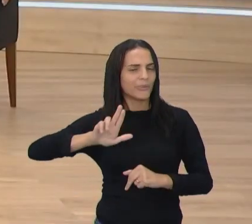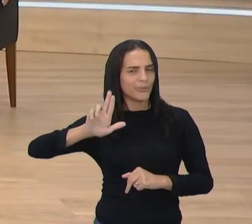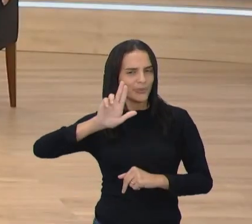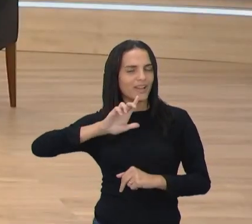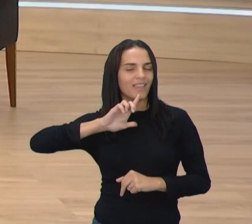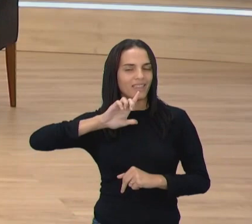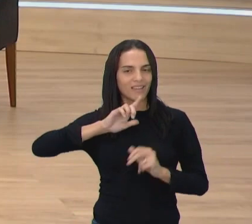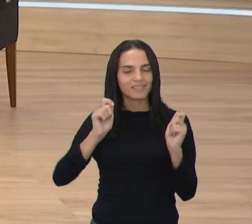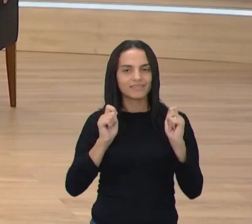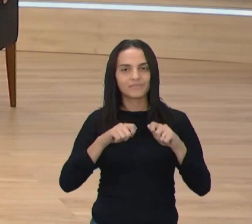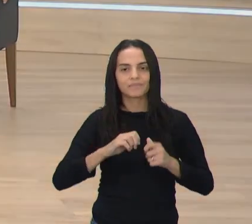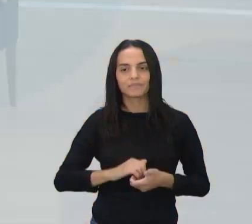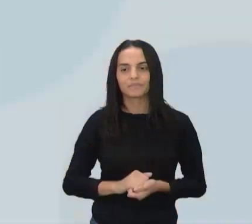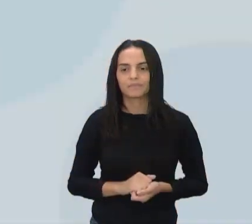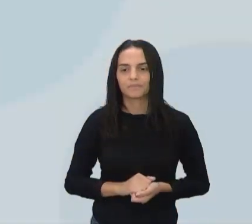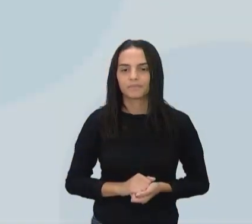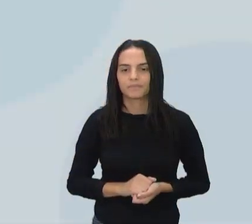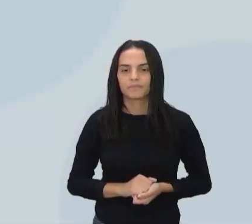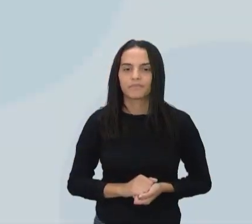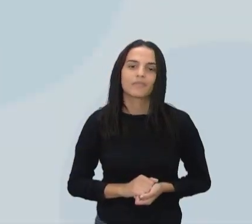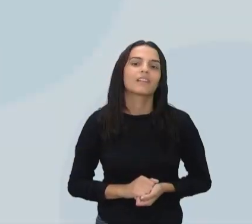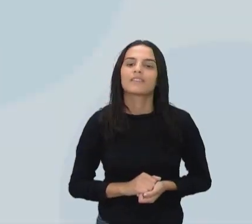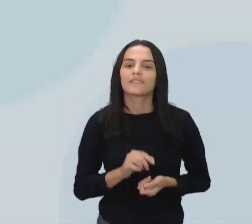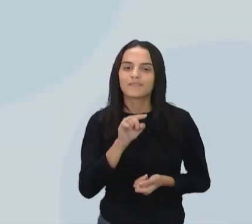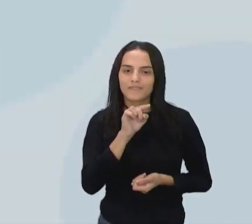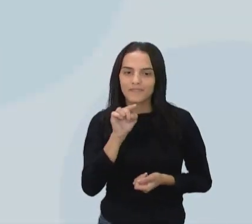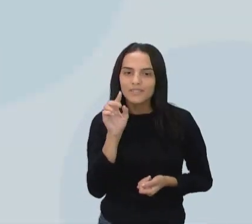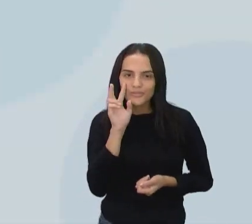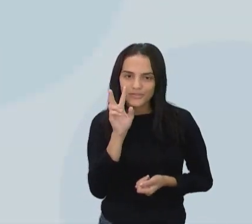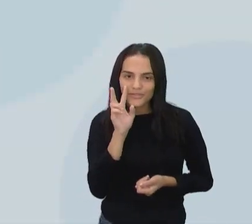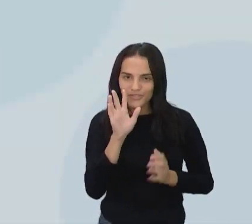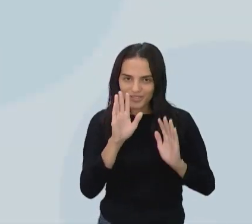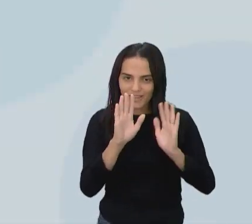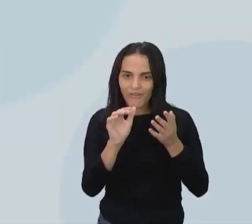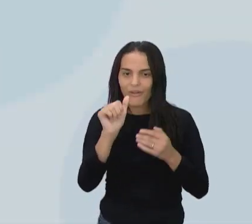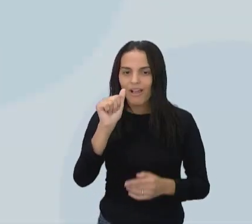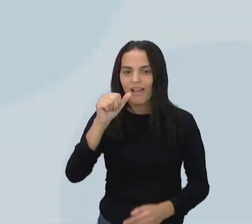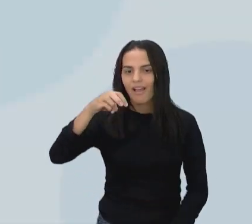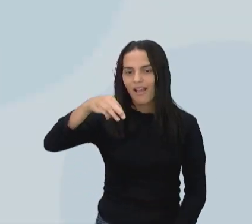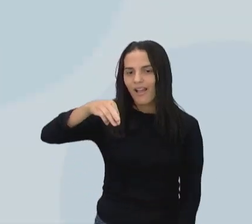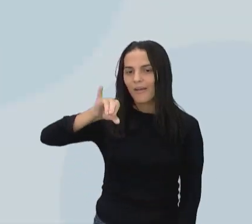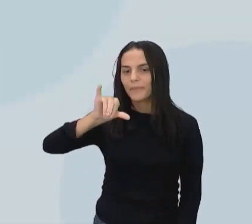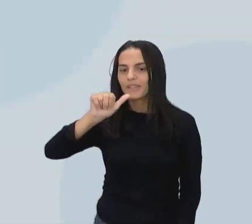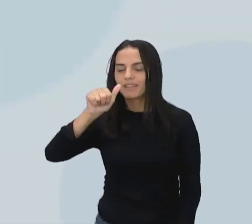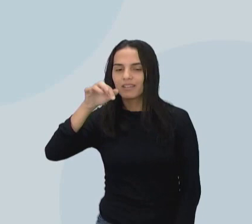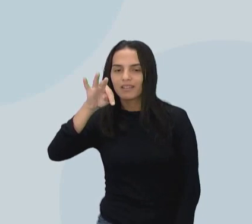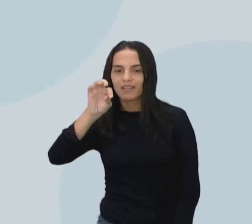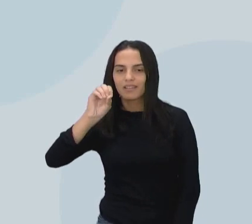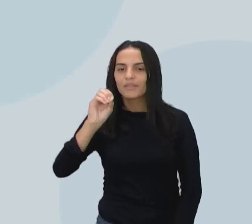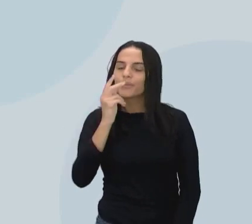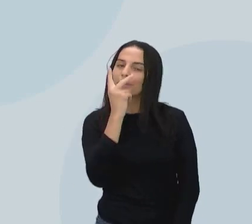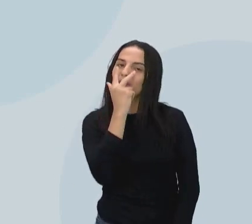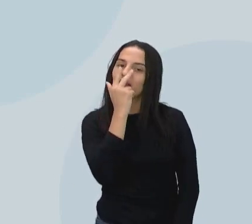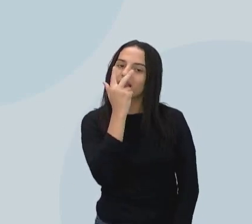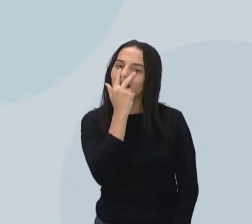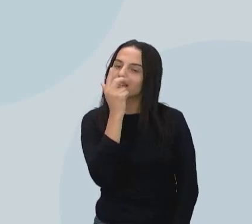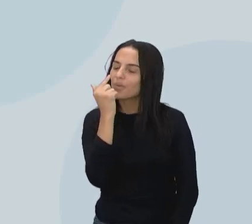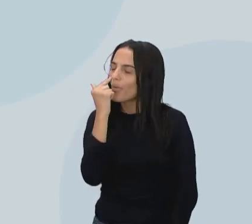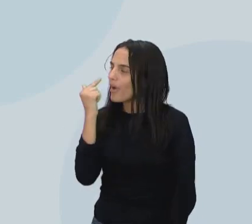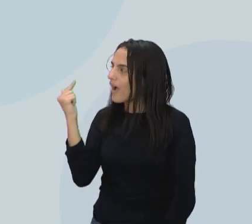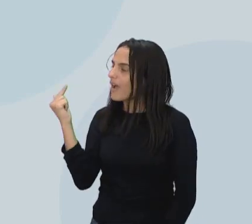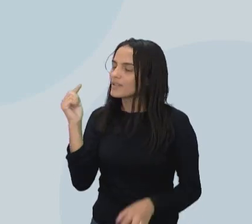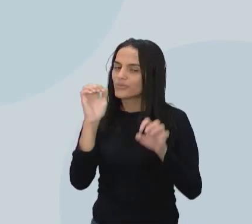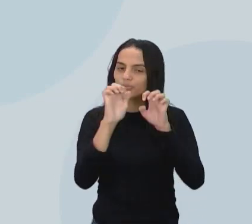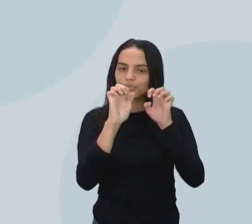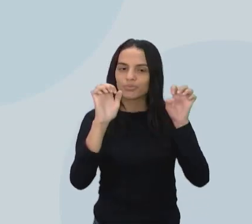né? Já tinha visto o amianto, professora? Não, nunca vi. Essa é a aparência, né? A estrutura do